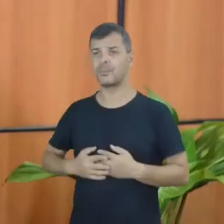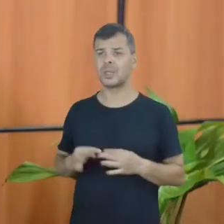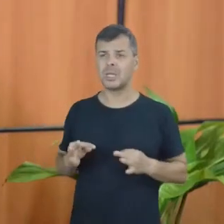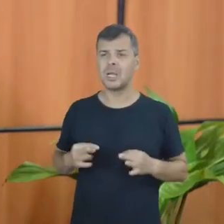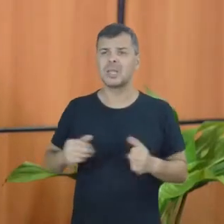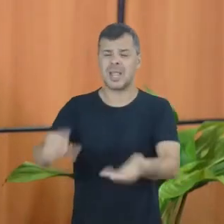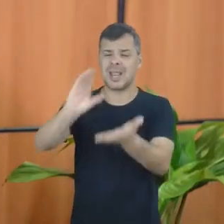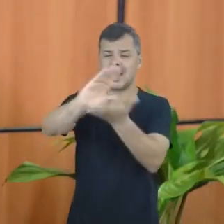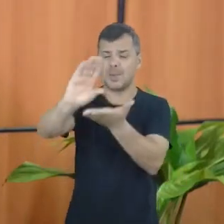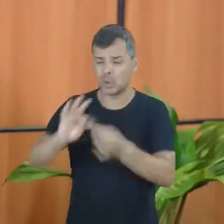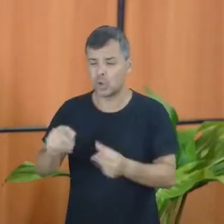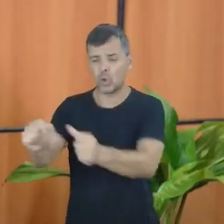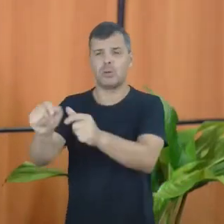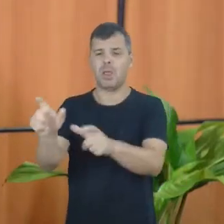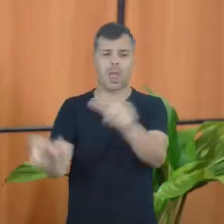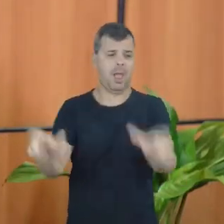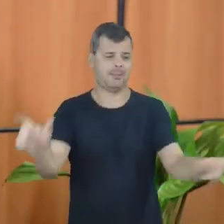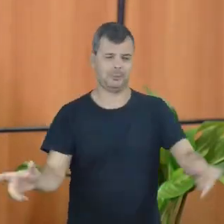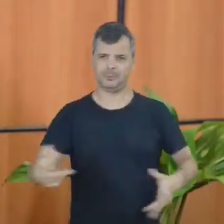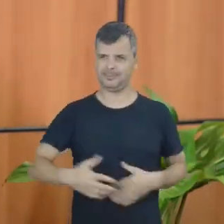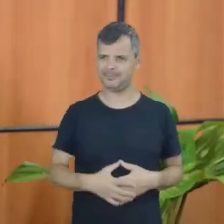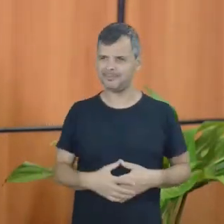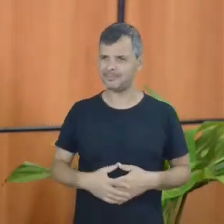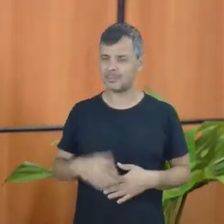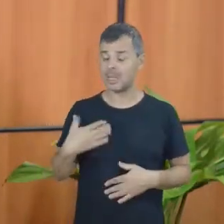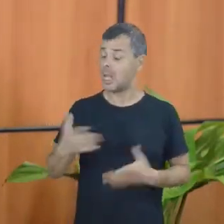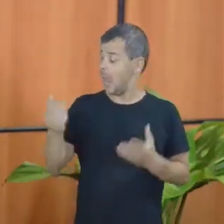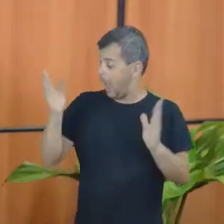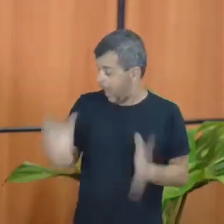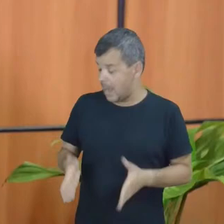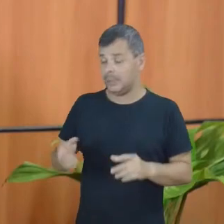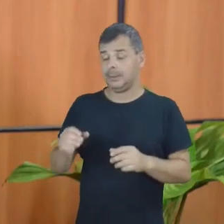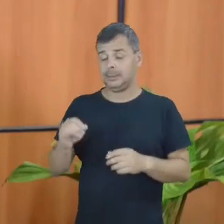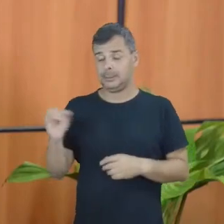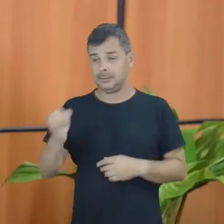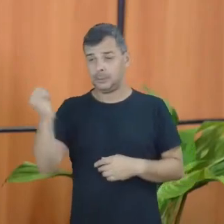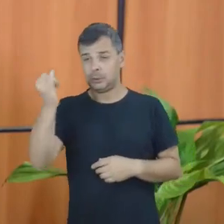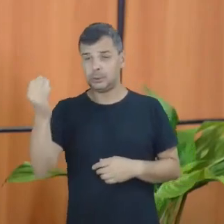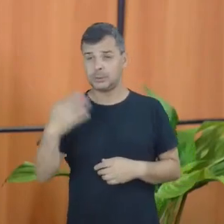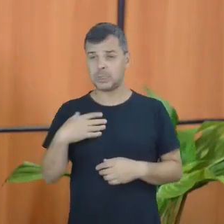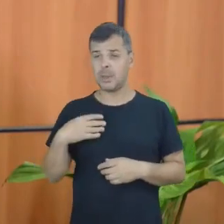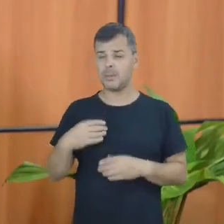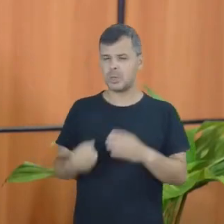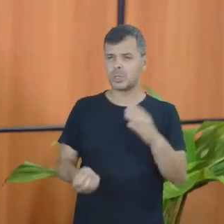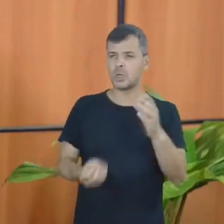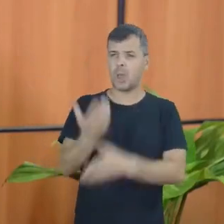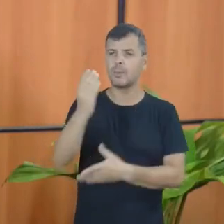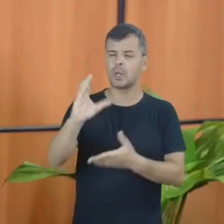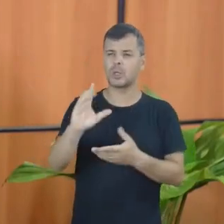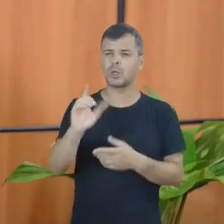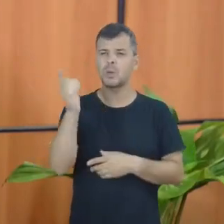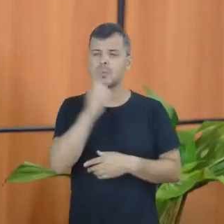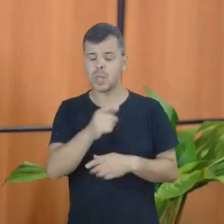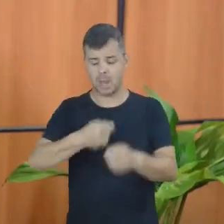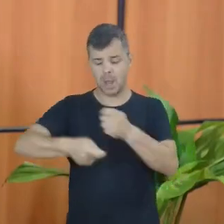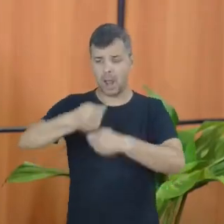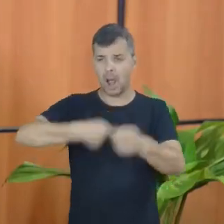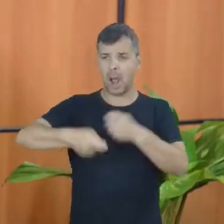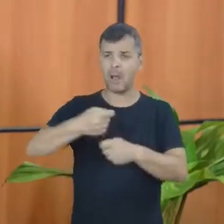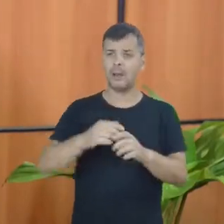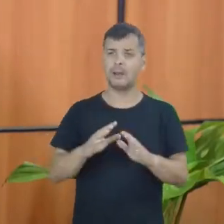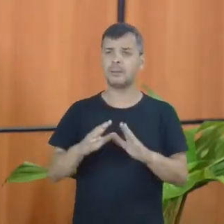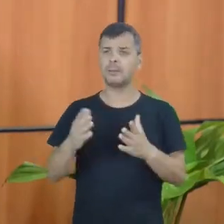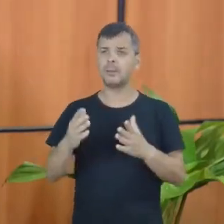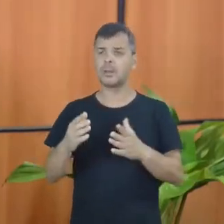tem crédito para todo mundo. Isso que é importante dizer o seguinte, o crédito pode criar condições da economia